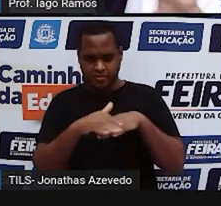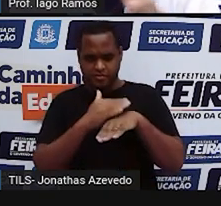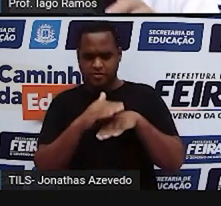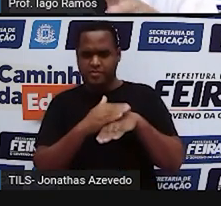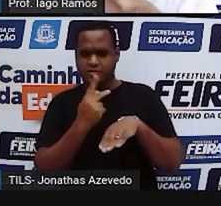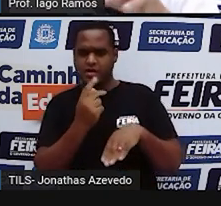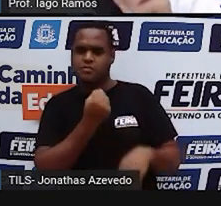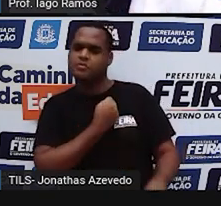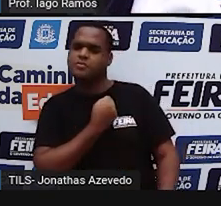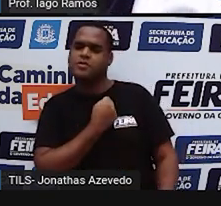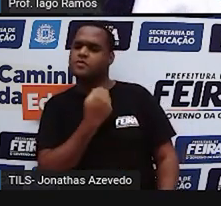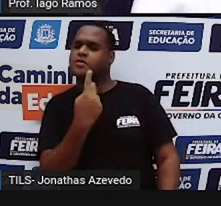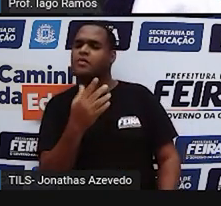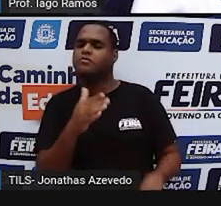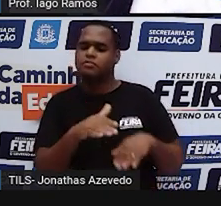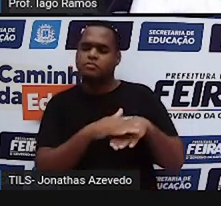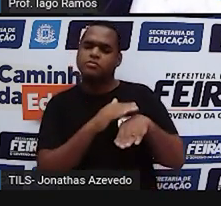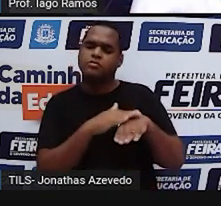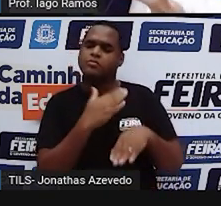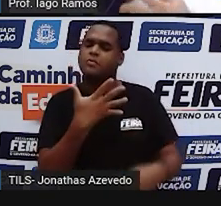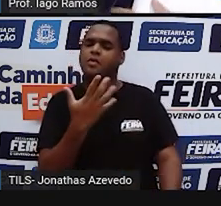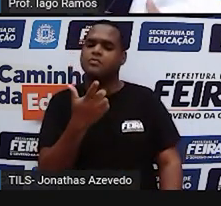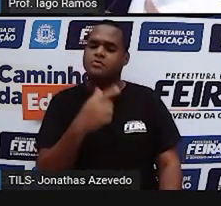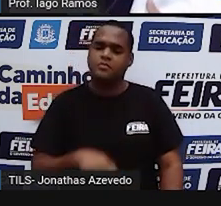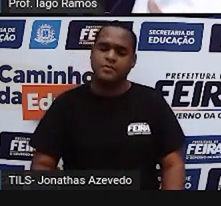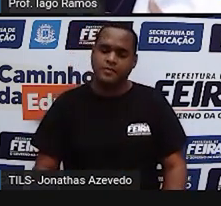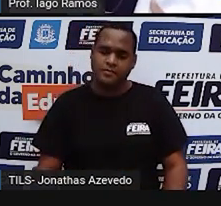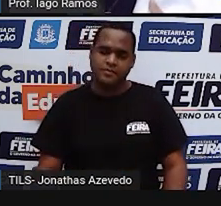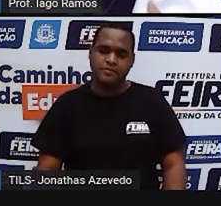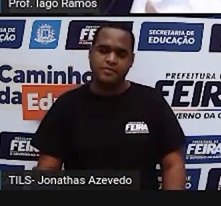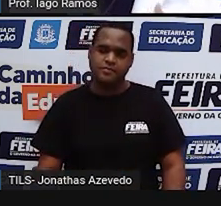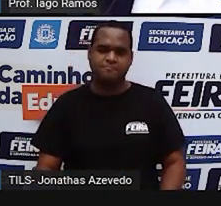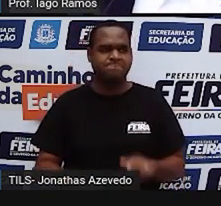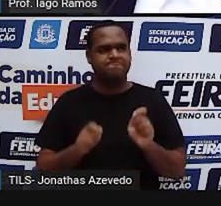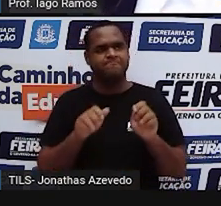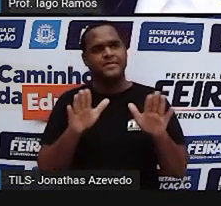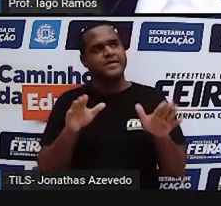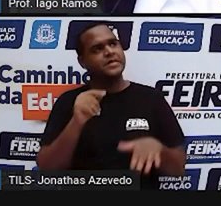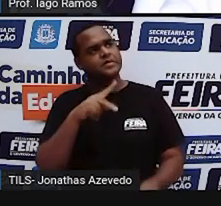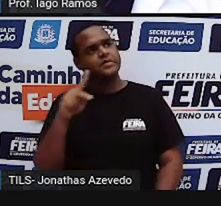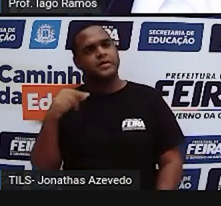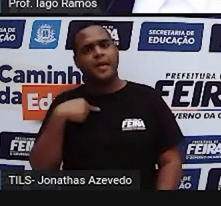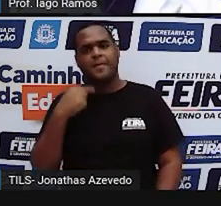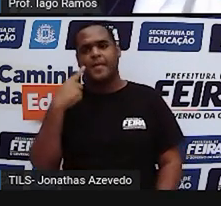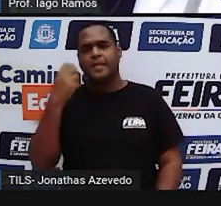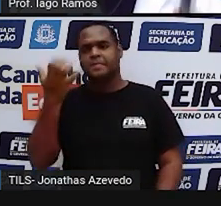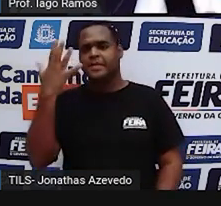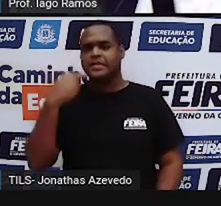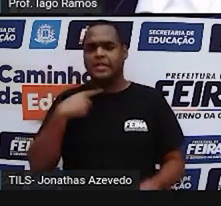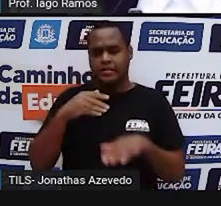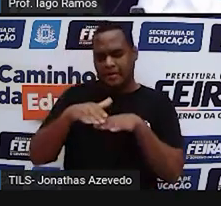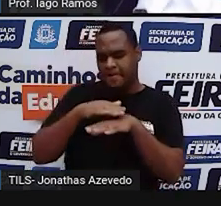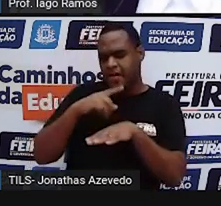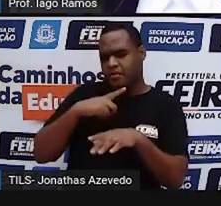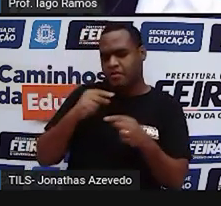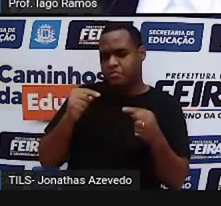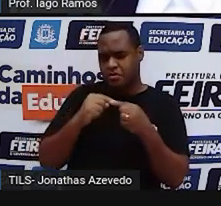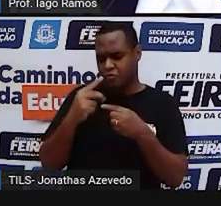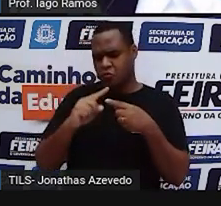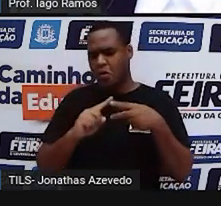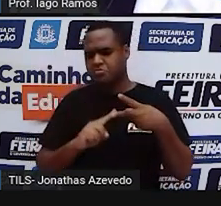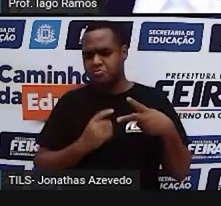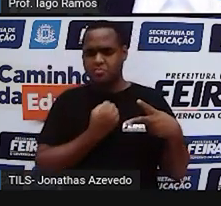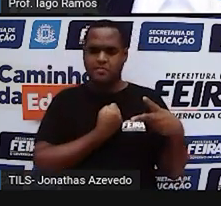seu calçado aí o número que você calça mas é você pode perguntar Professor têm que calçar do meu que tem dois